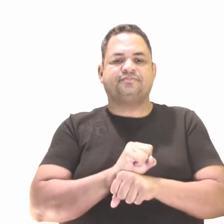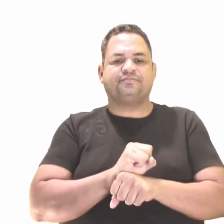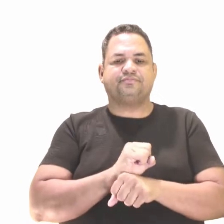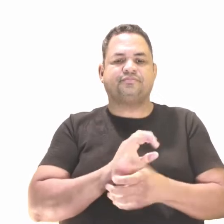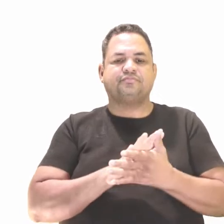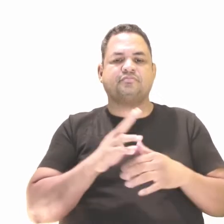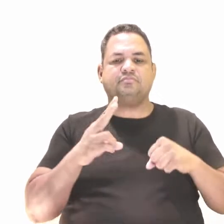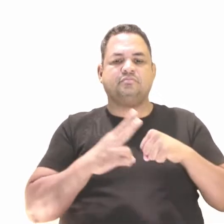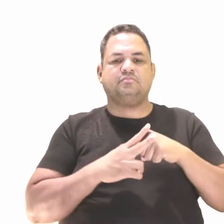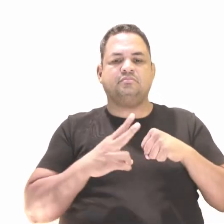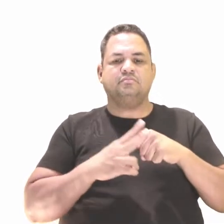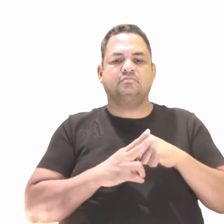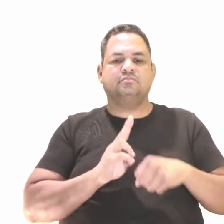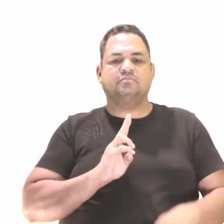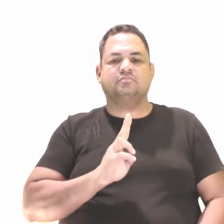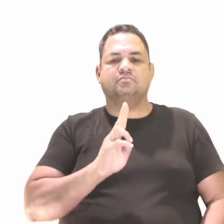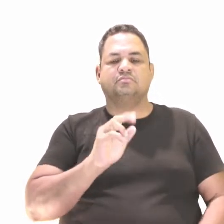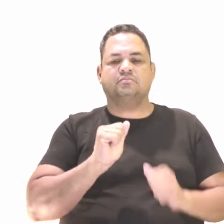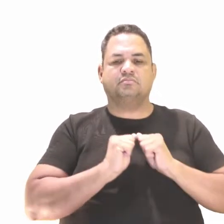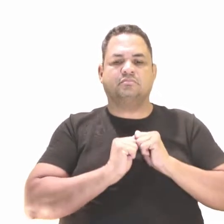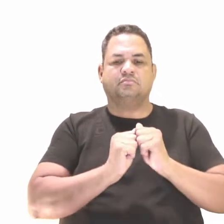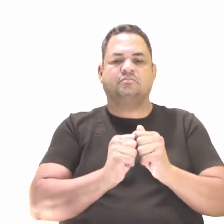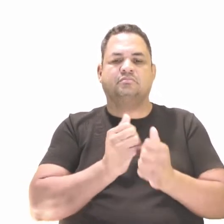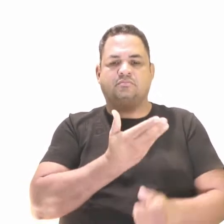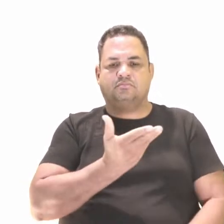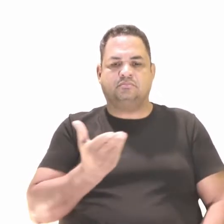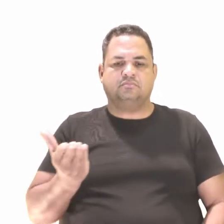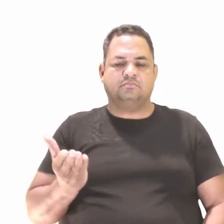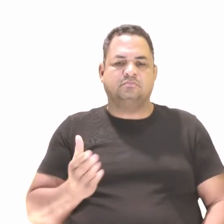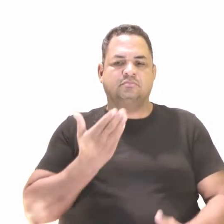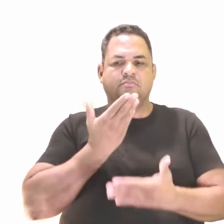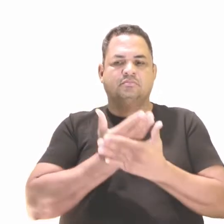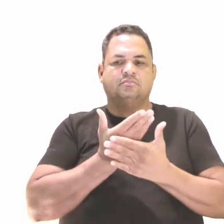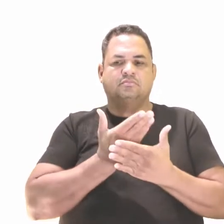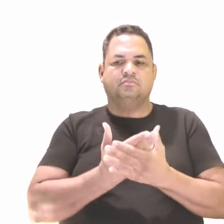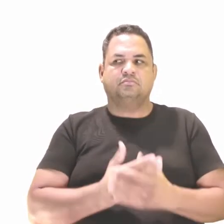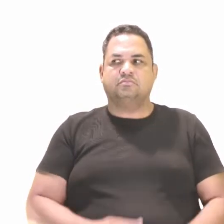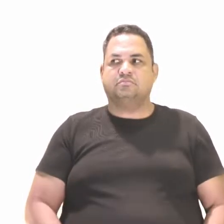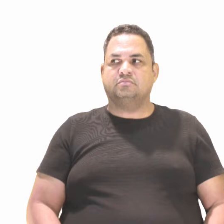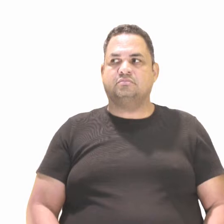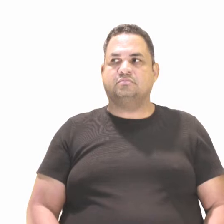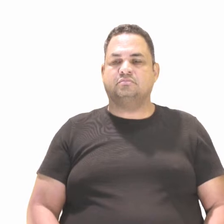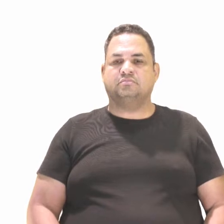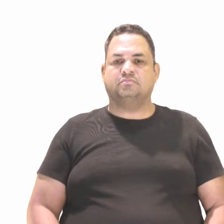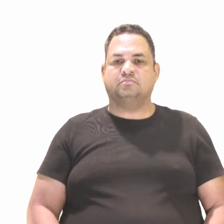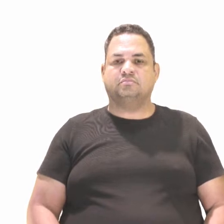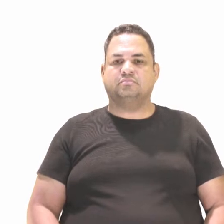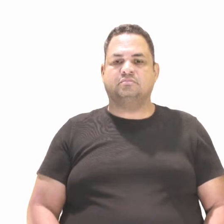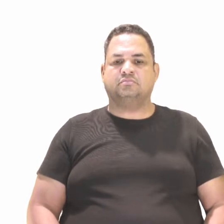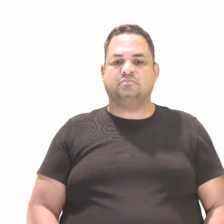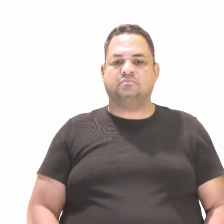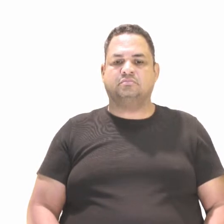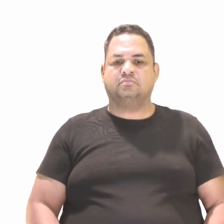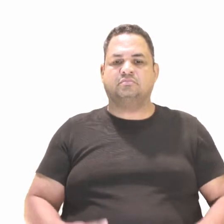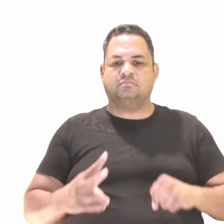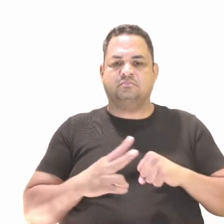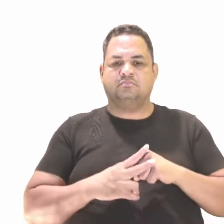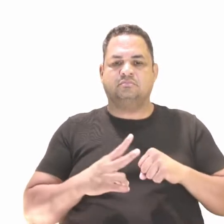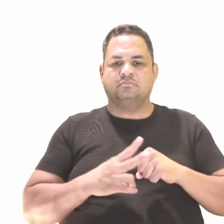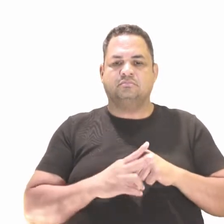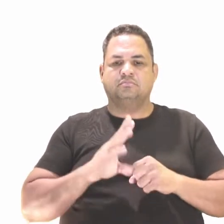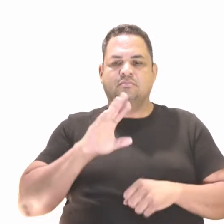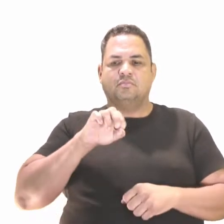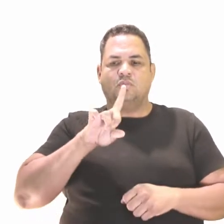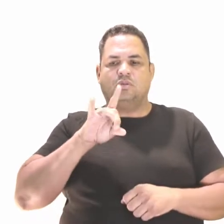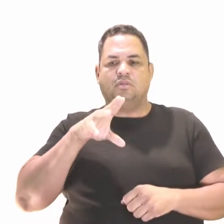é o verbo que vai sempre acompanhar aqui a gente nessa aula. Ele é um modal verb, um verbo